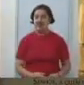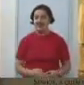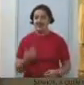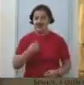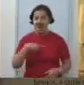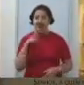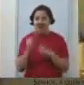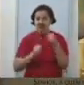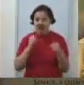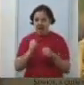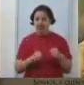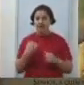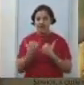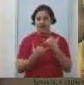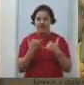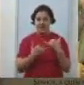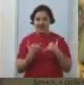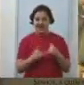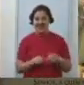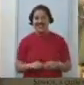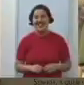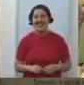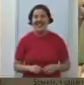Corre, vamos brincar, joga palha nele.